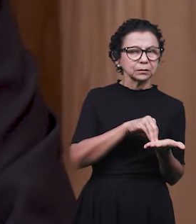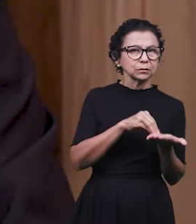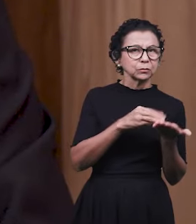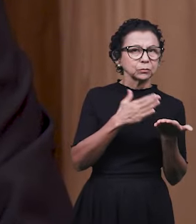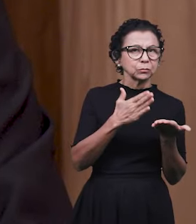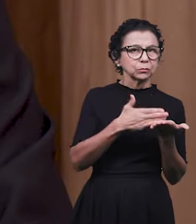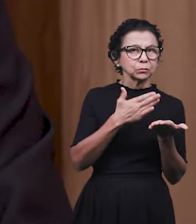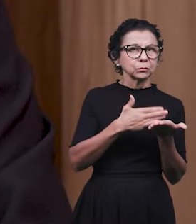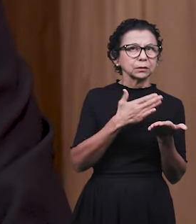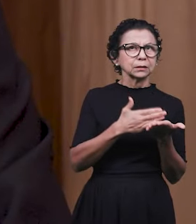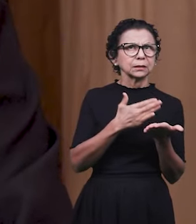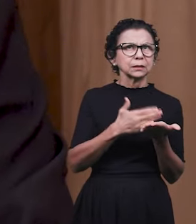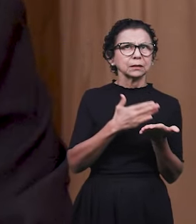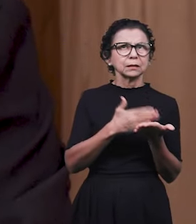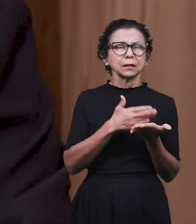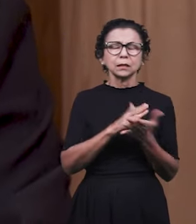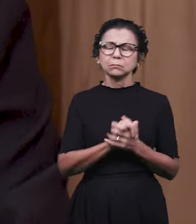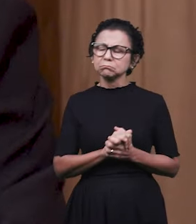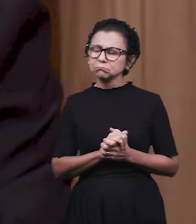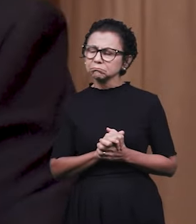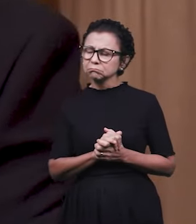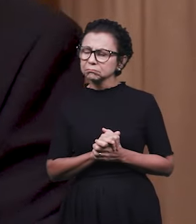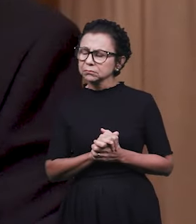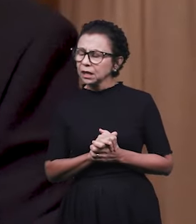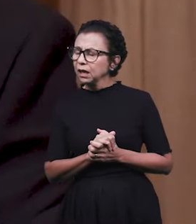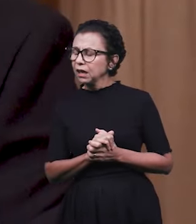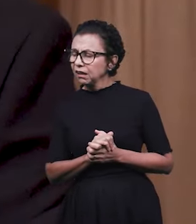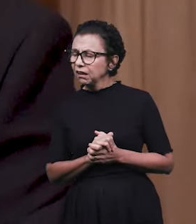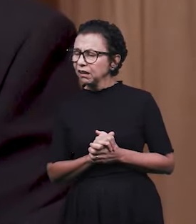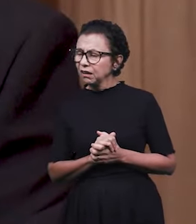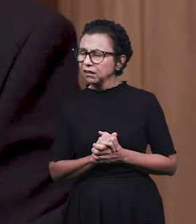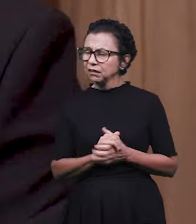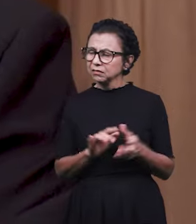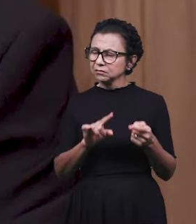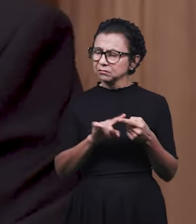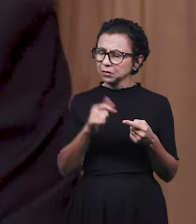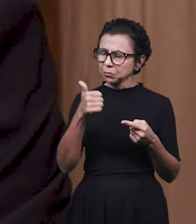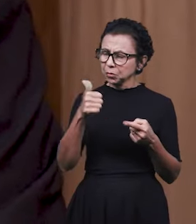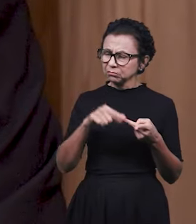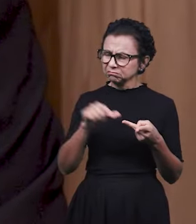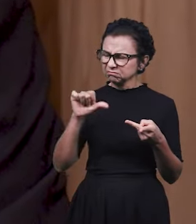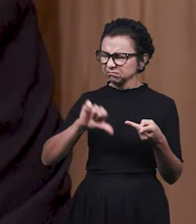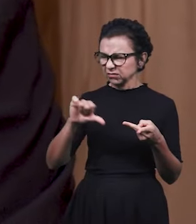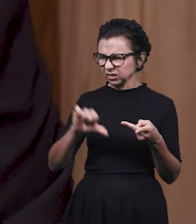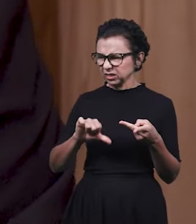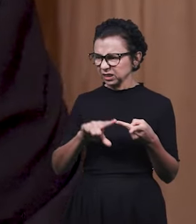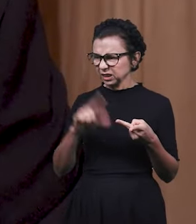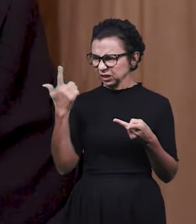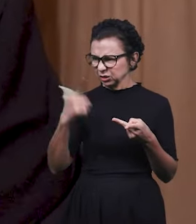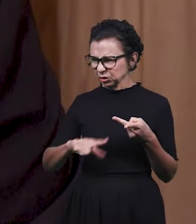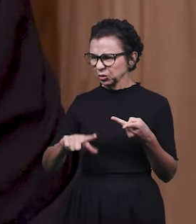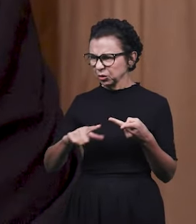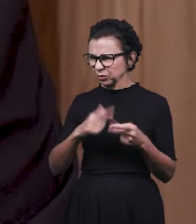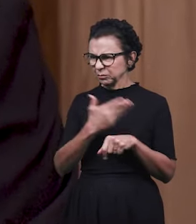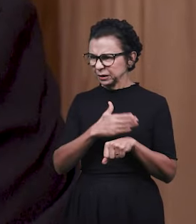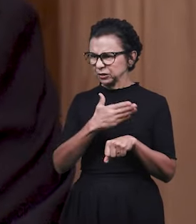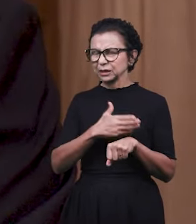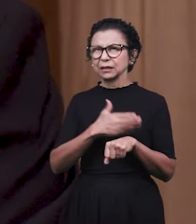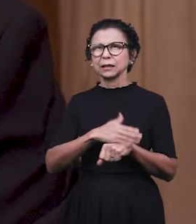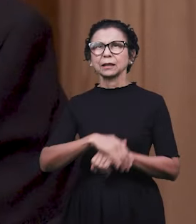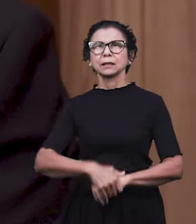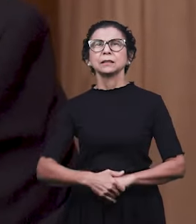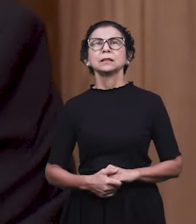ter tópicos que vocês vão conseguir fluir muito bem e outros nem tanto. Nessa parte, a gente faz um reforço. E aí gera esse ciclo.